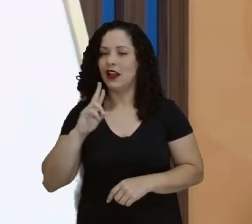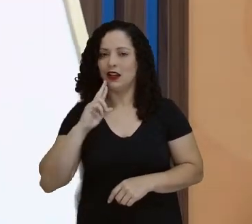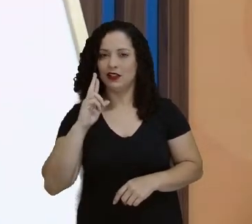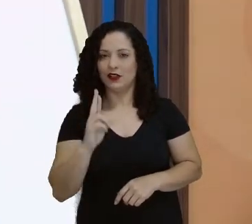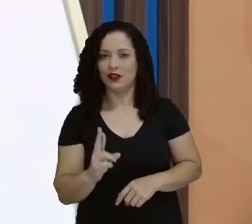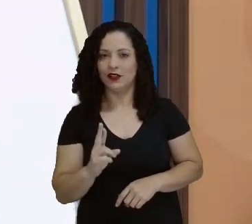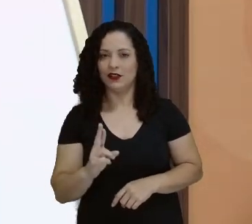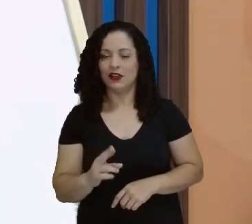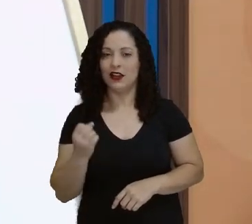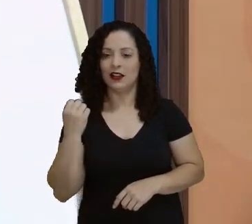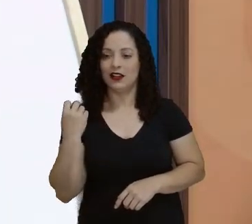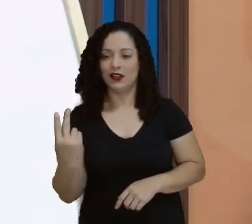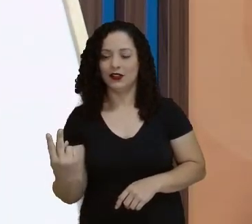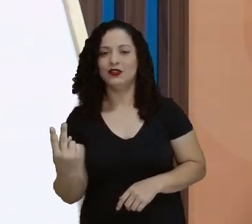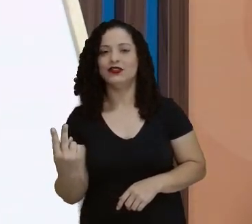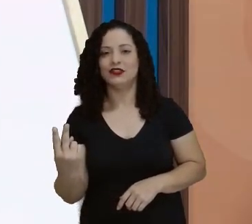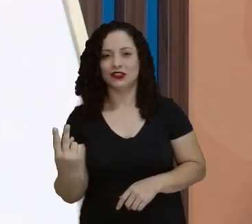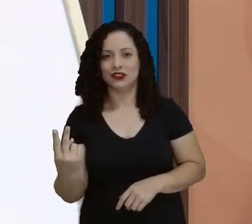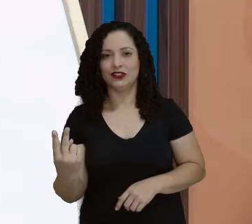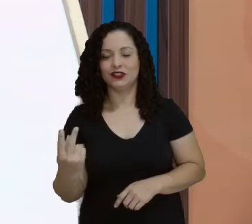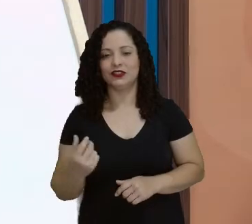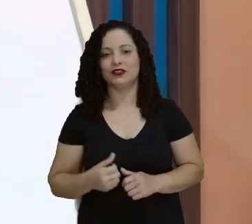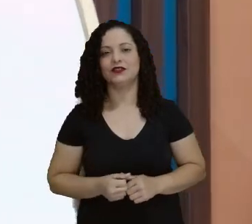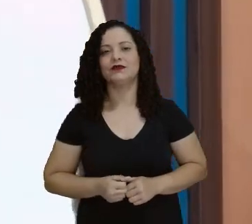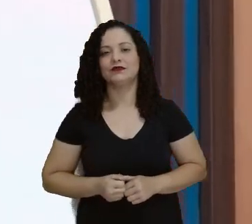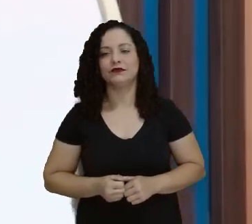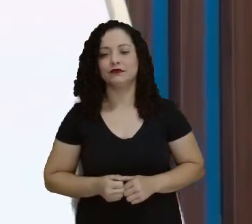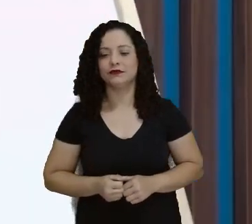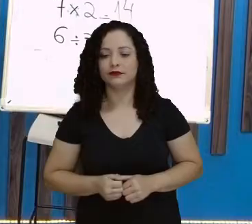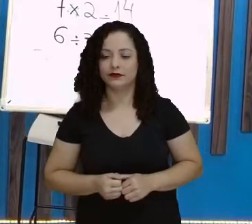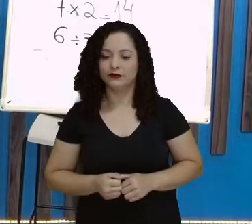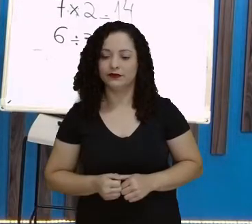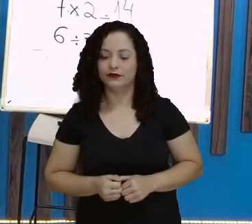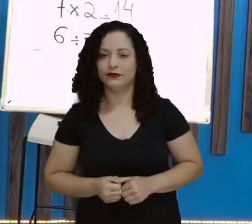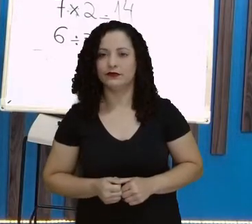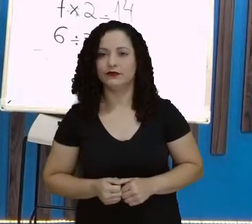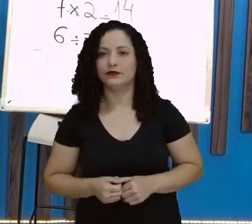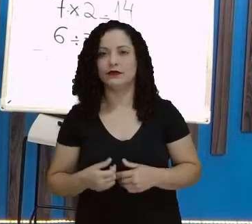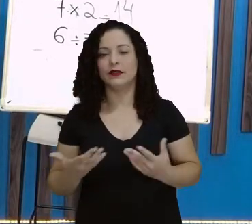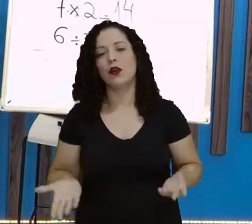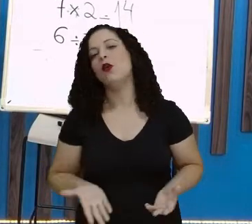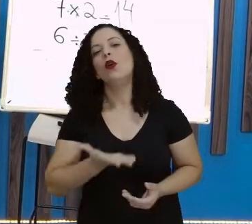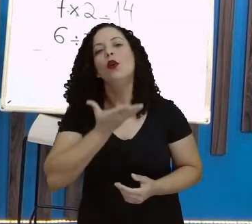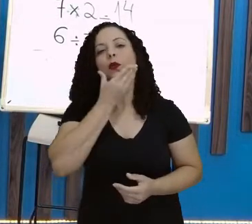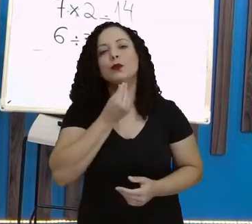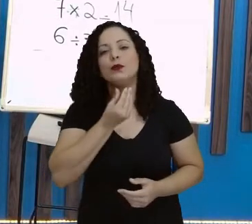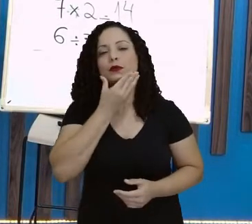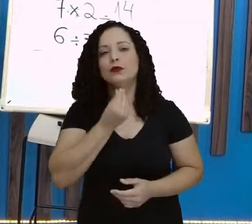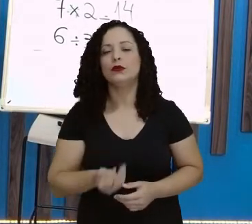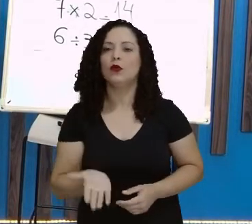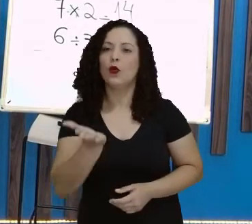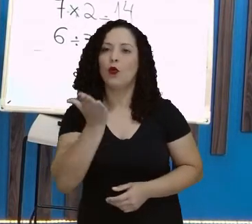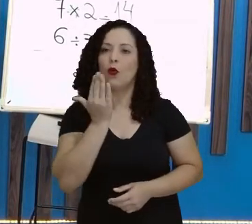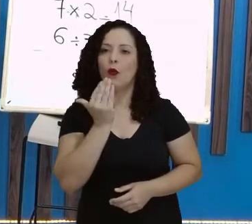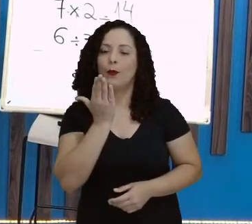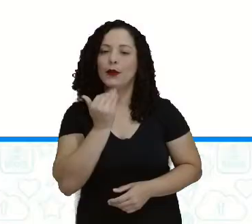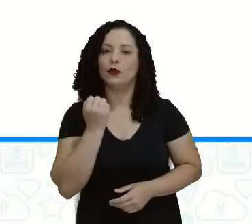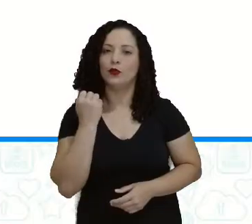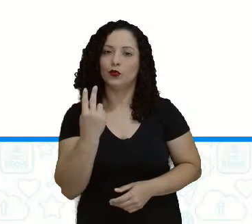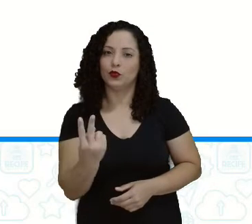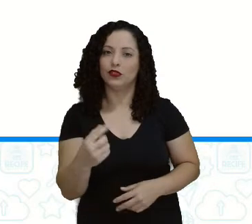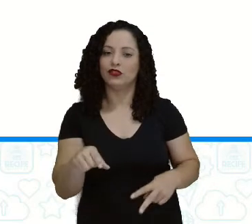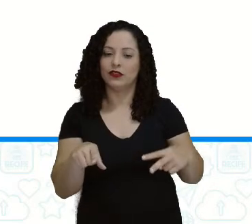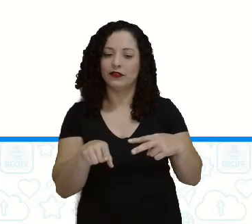aqui vai ser 2. Logo, Gustavo comeu o quê? 2 fatias